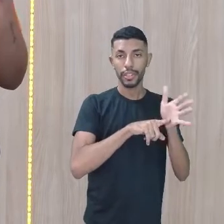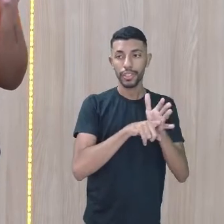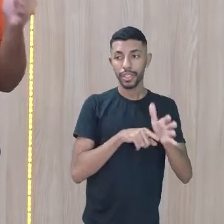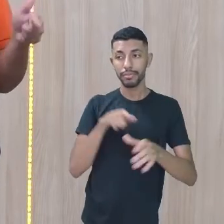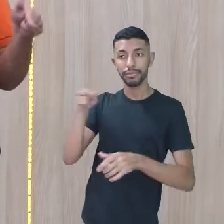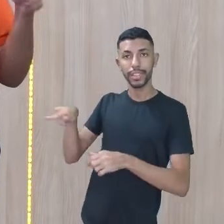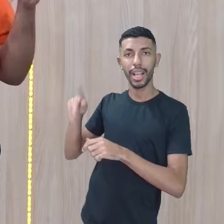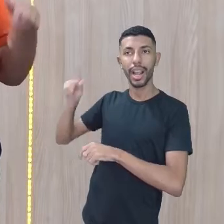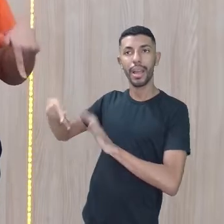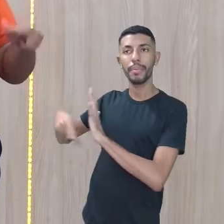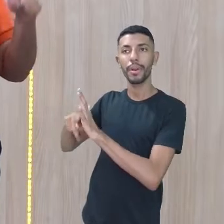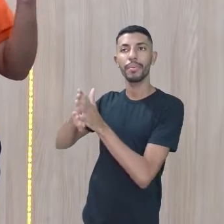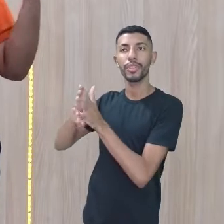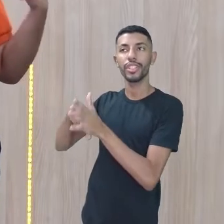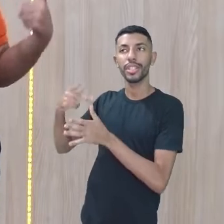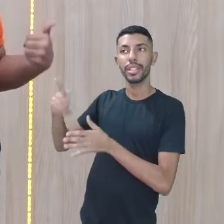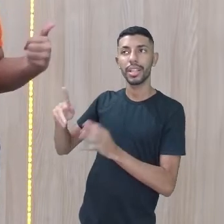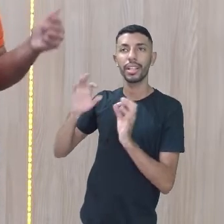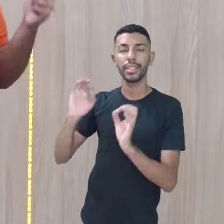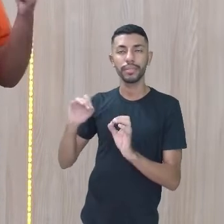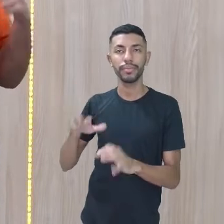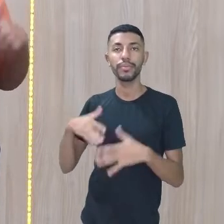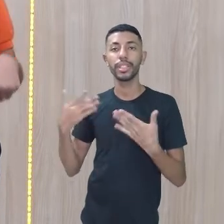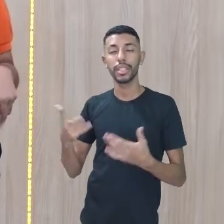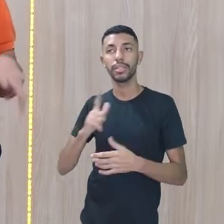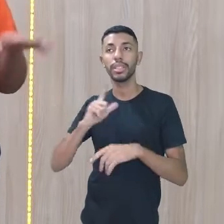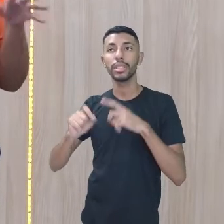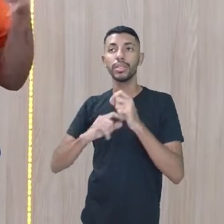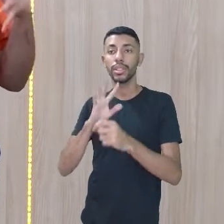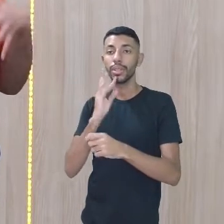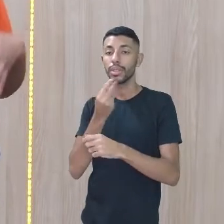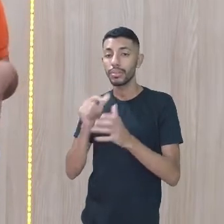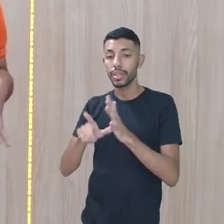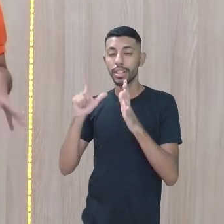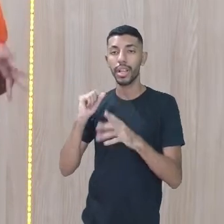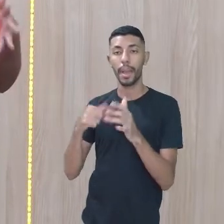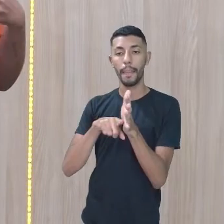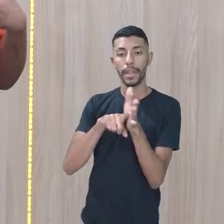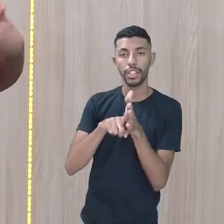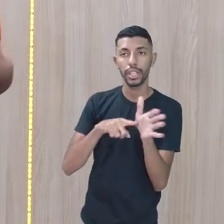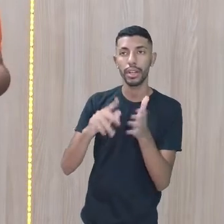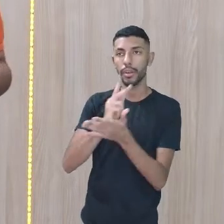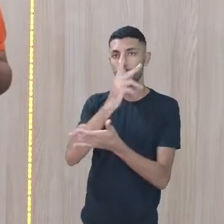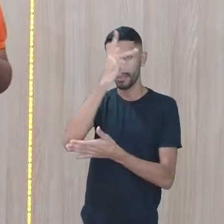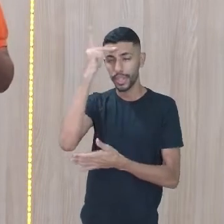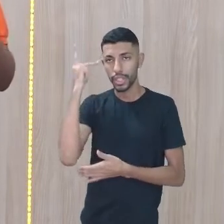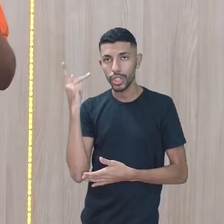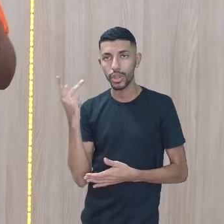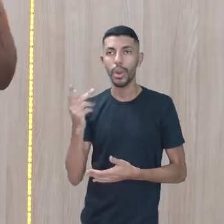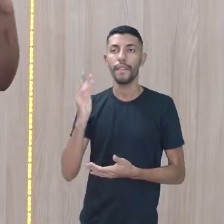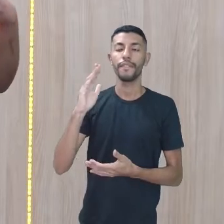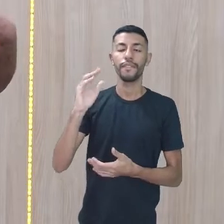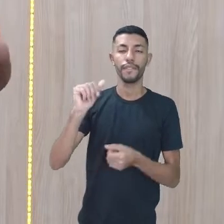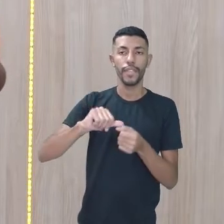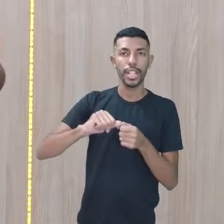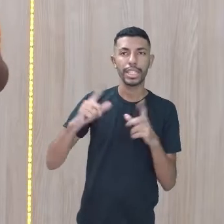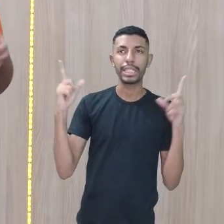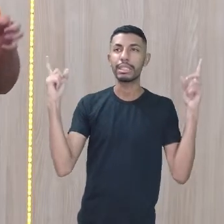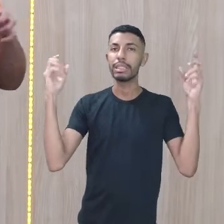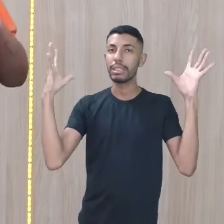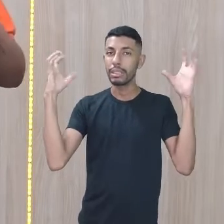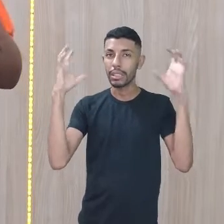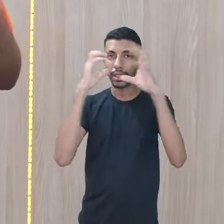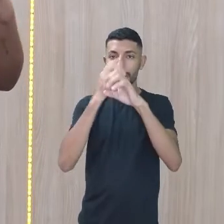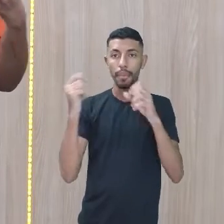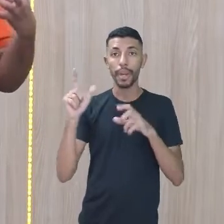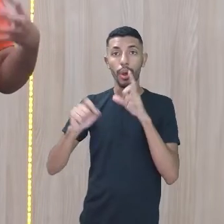aquela portada de conhecimento prévio, ou seja, de uma pesquisa que alguém fez complexa